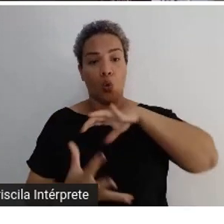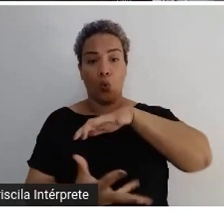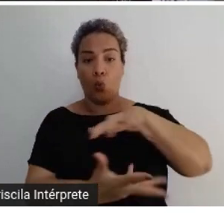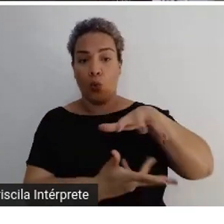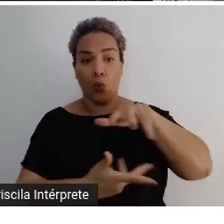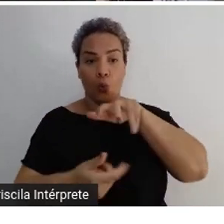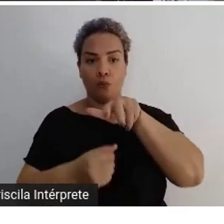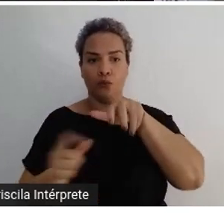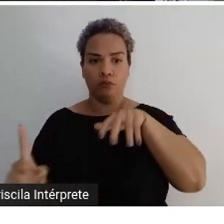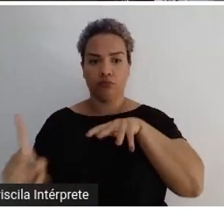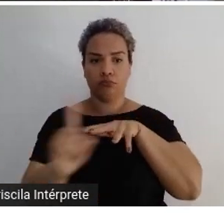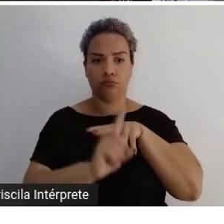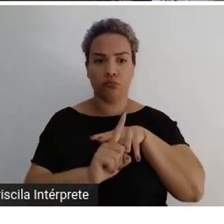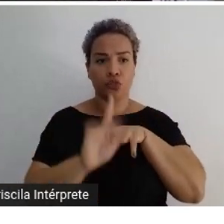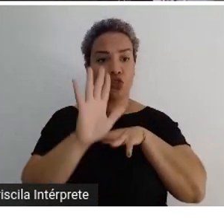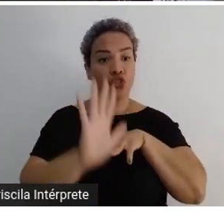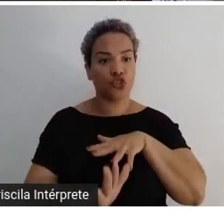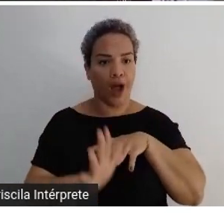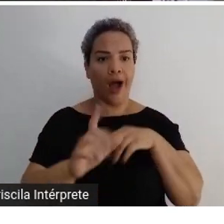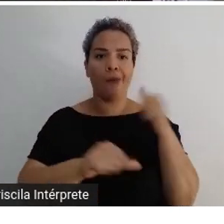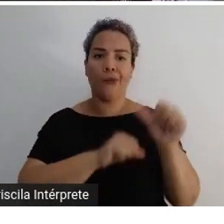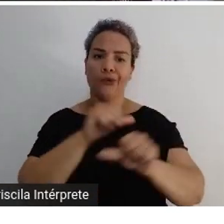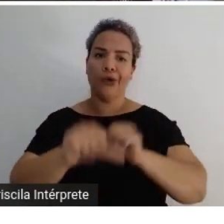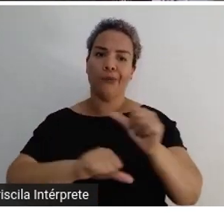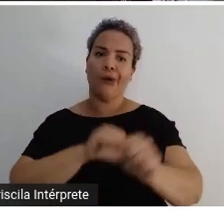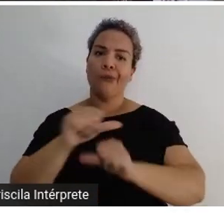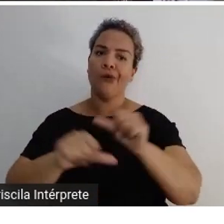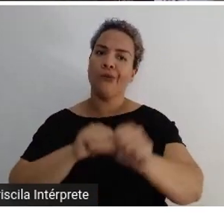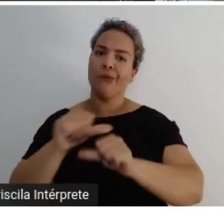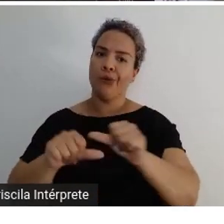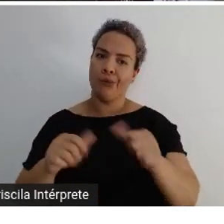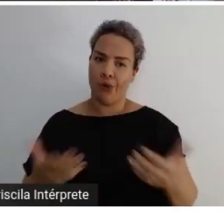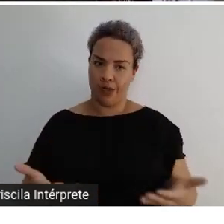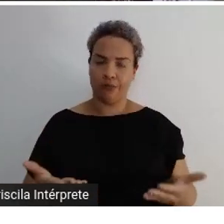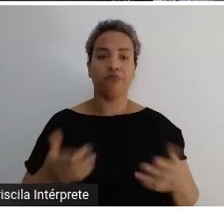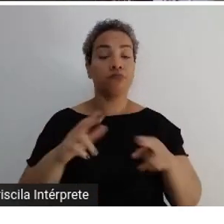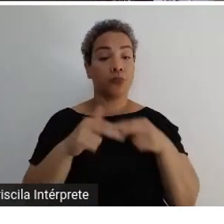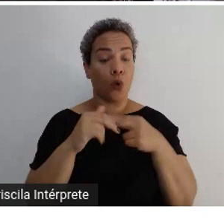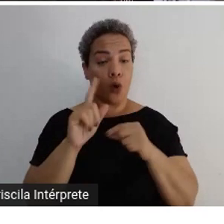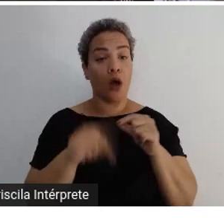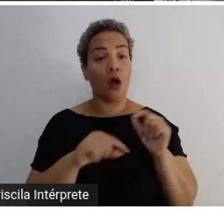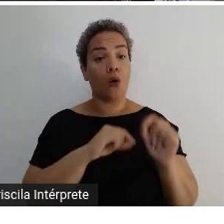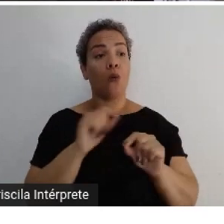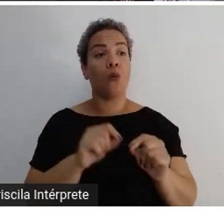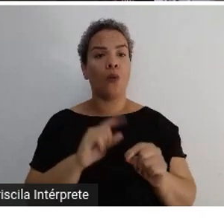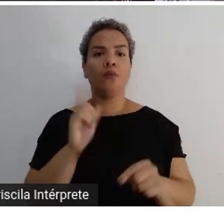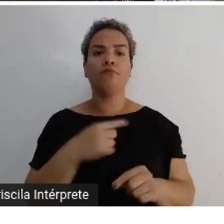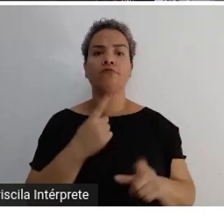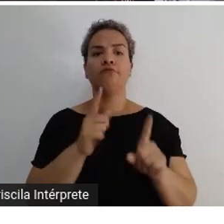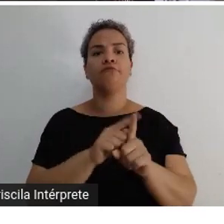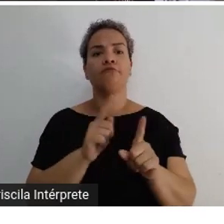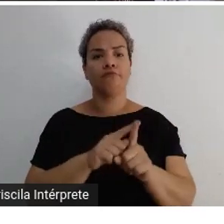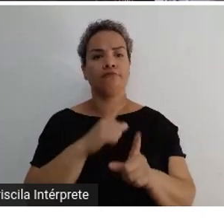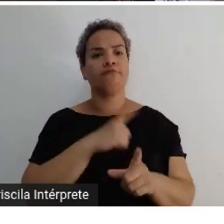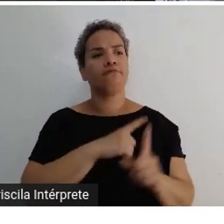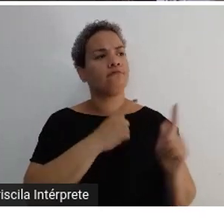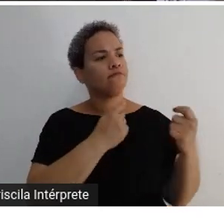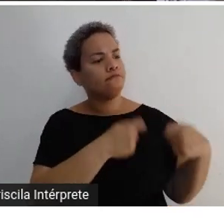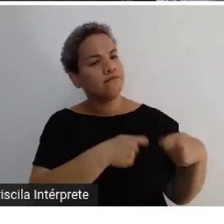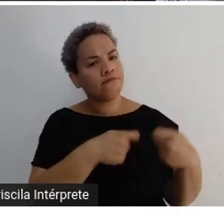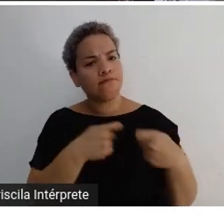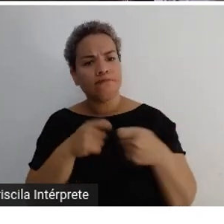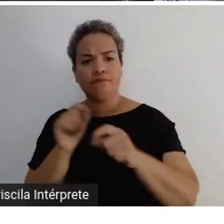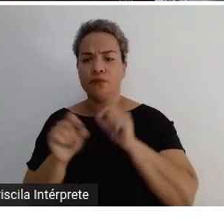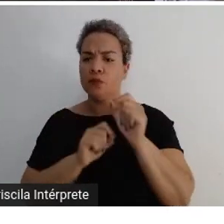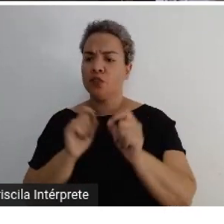estamos inseridos, ele muda constantemente. Então, isso faz com que também as necessidades e o que